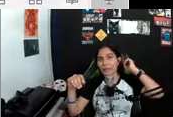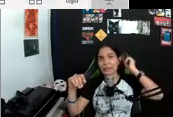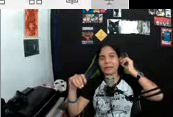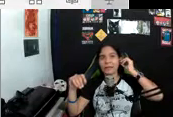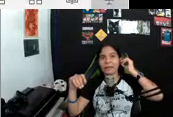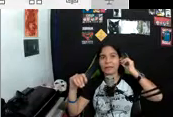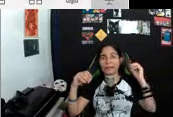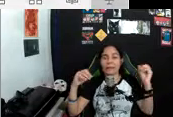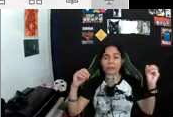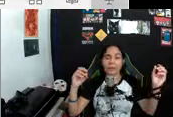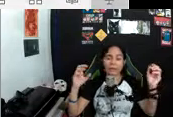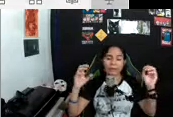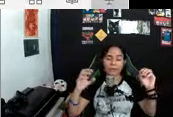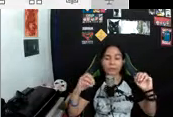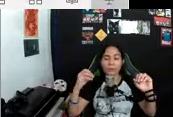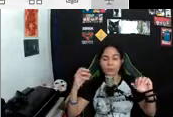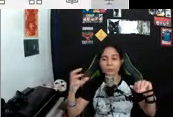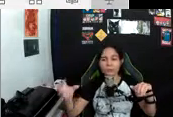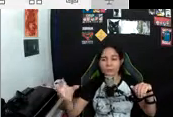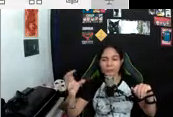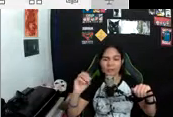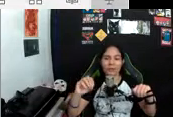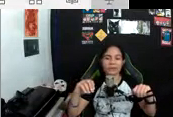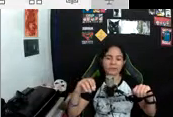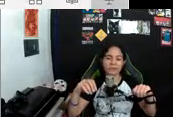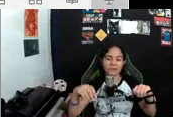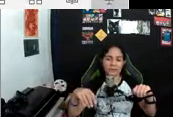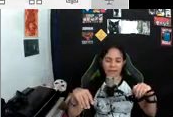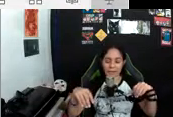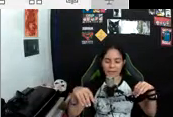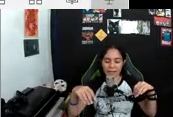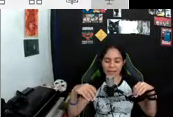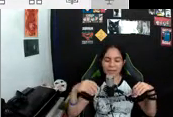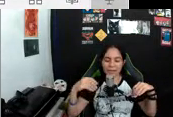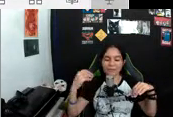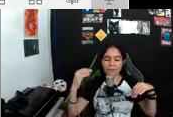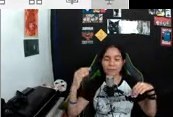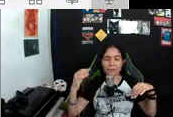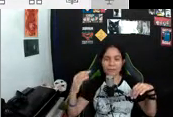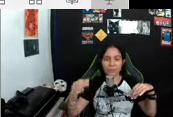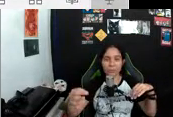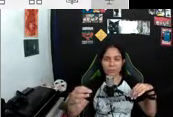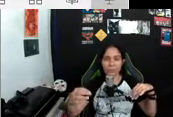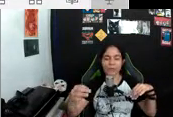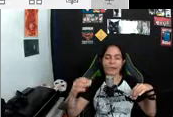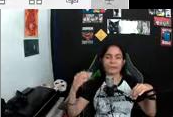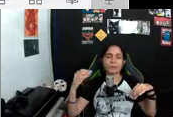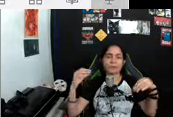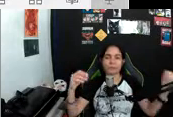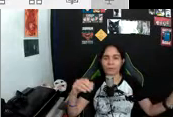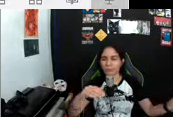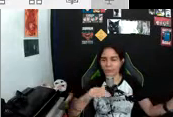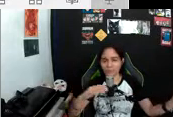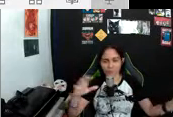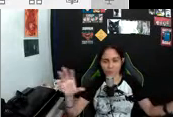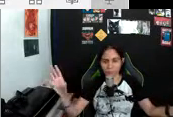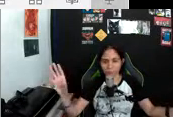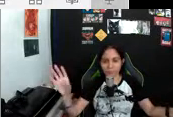publicidade e a questão do uso das redes sociais, né? A gente precisa ter muito cuidado,